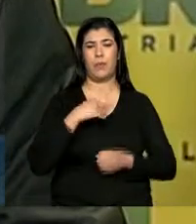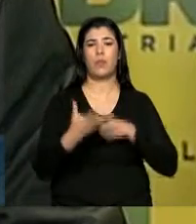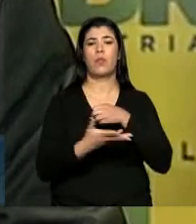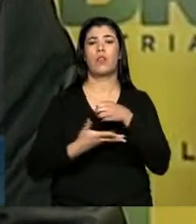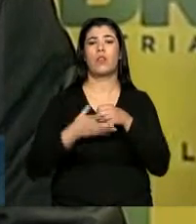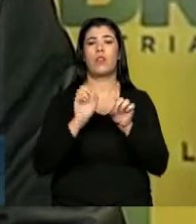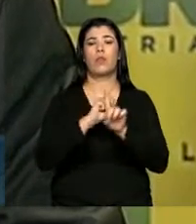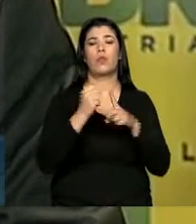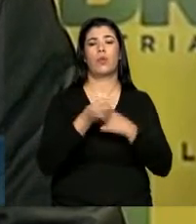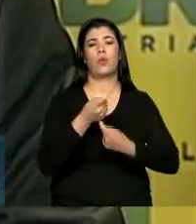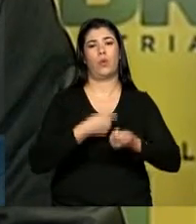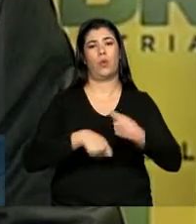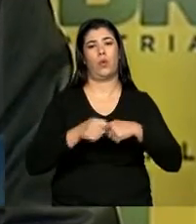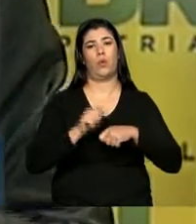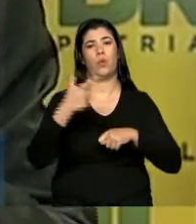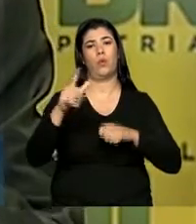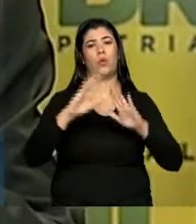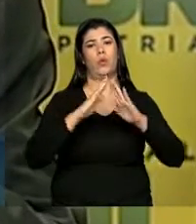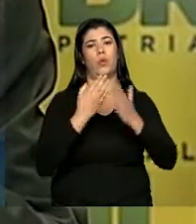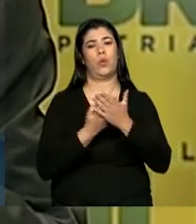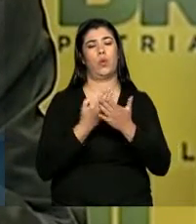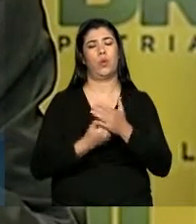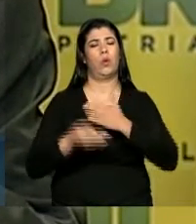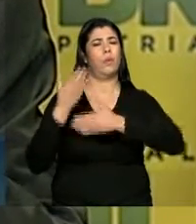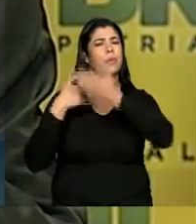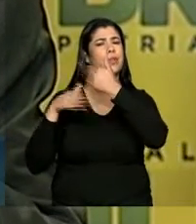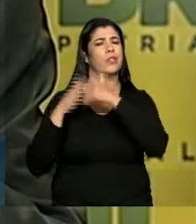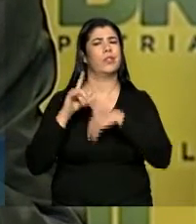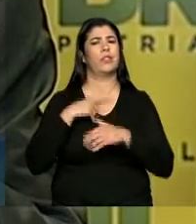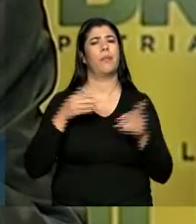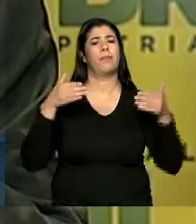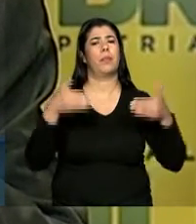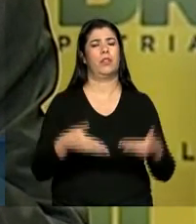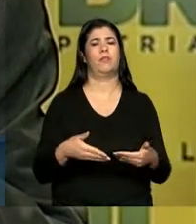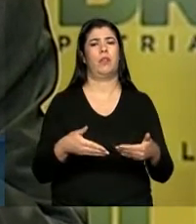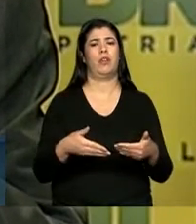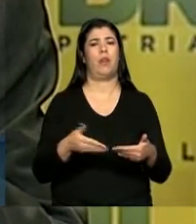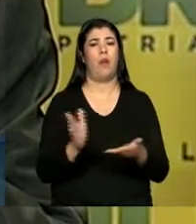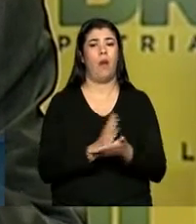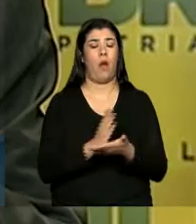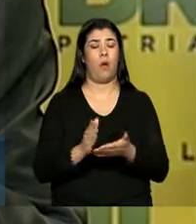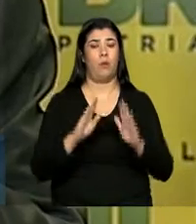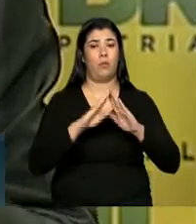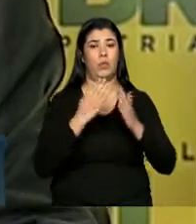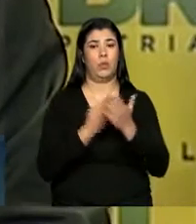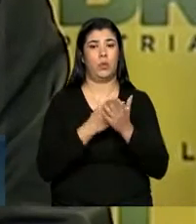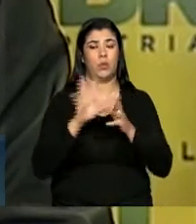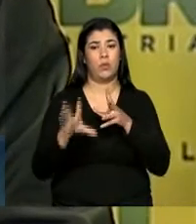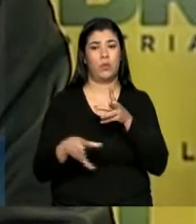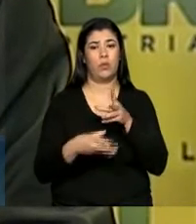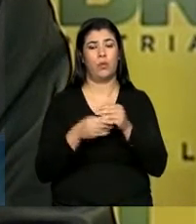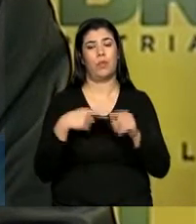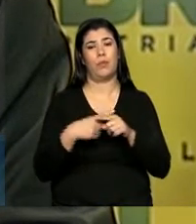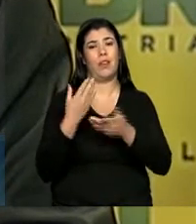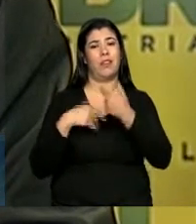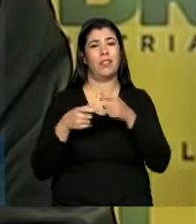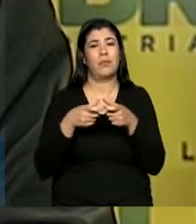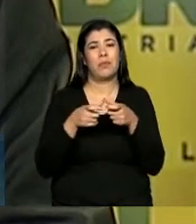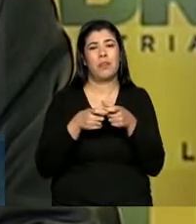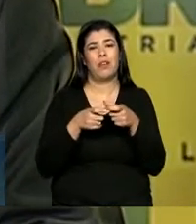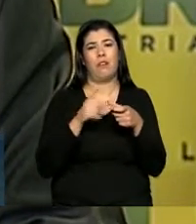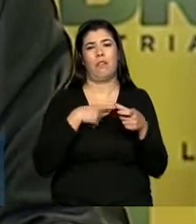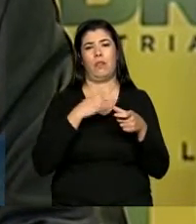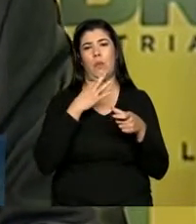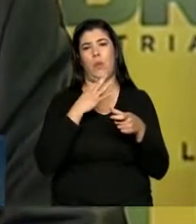já participaram de avaliações. Há escolas muito pequenas que estão participando pela primeira vez. Então, a gente não tem o nível socioeconômico dela. Mas